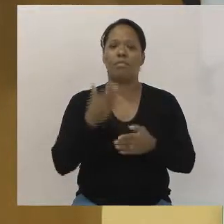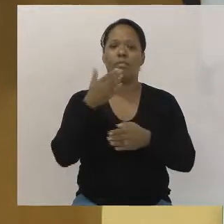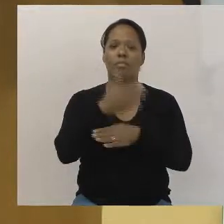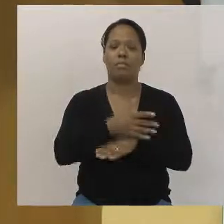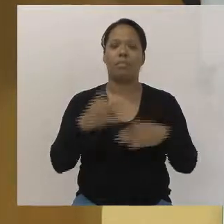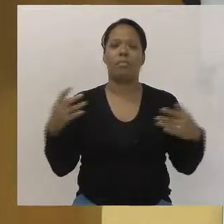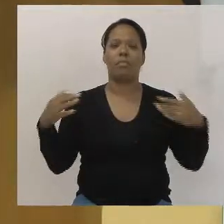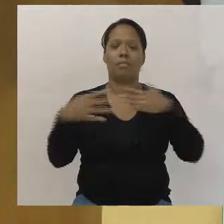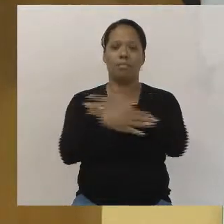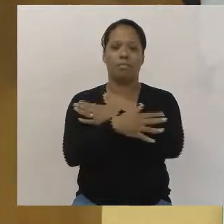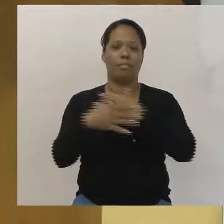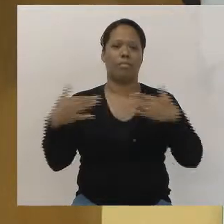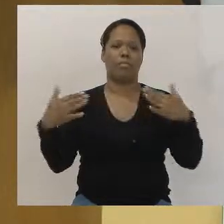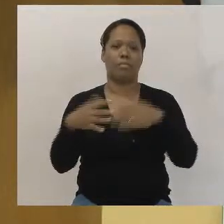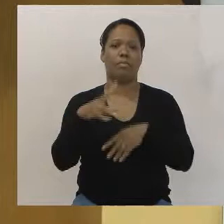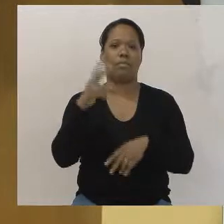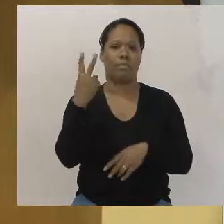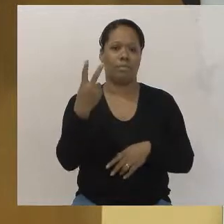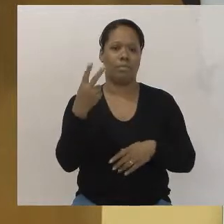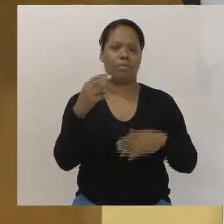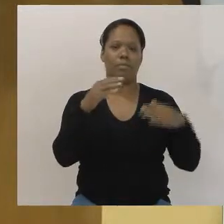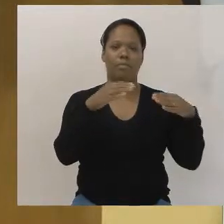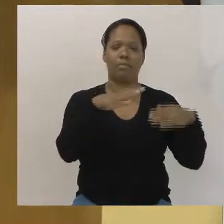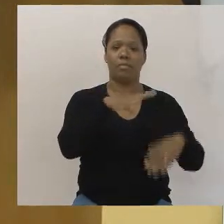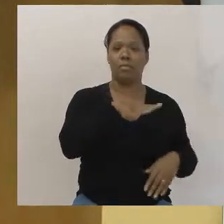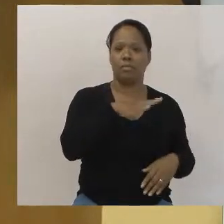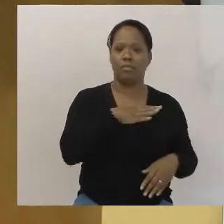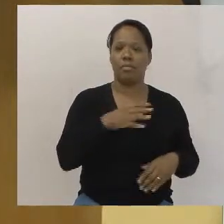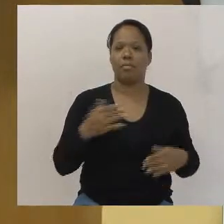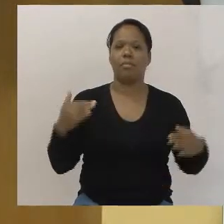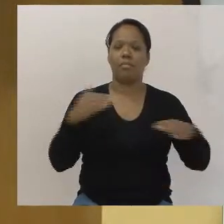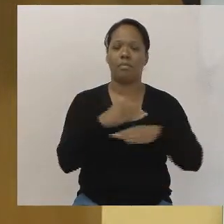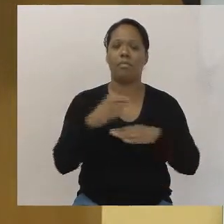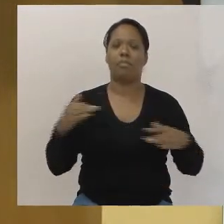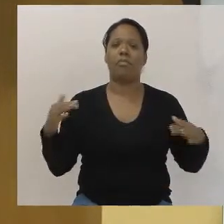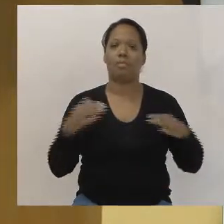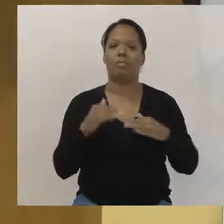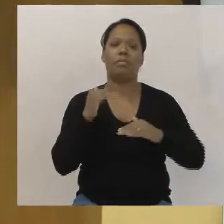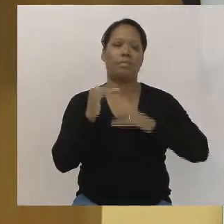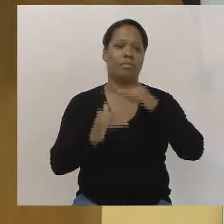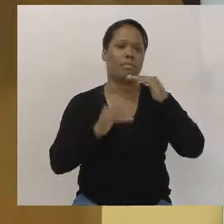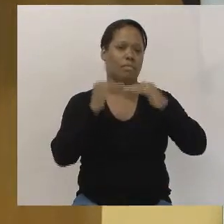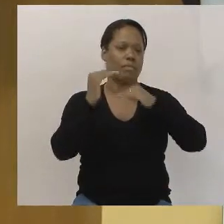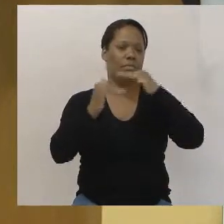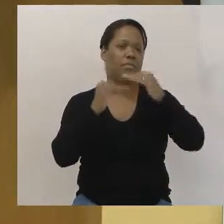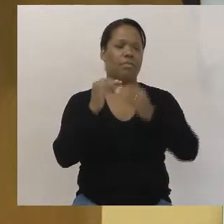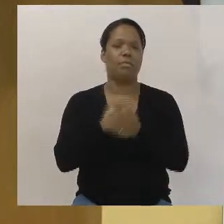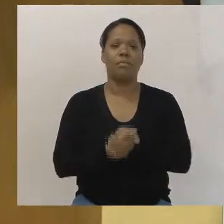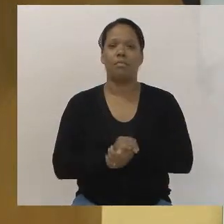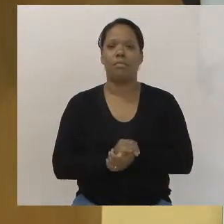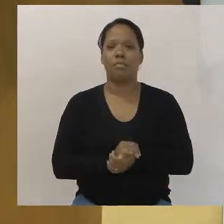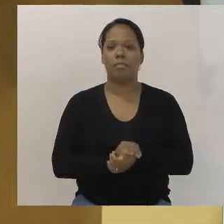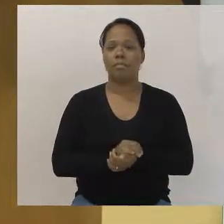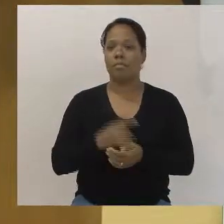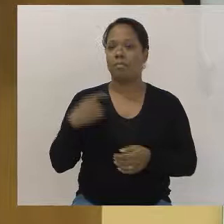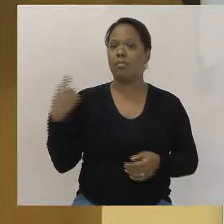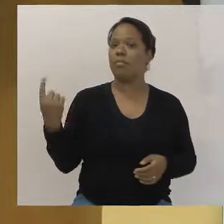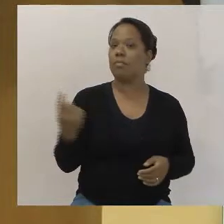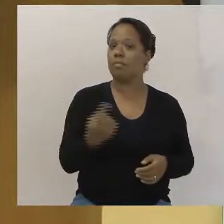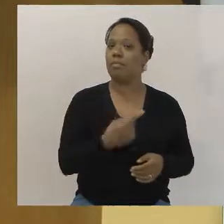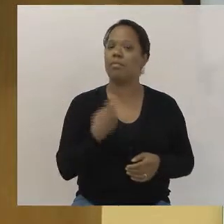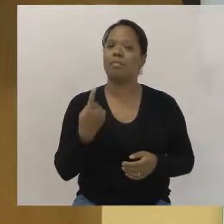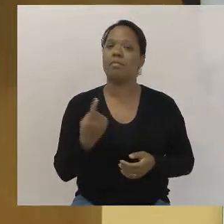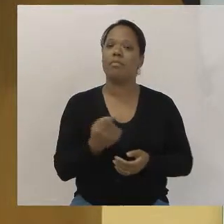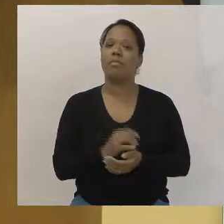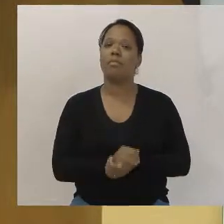interligação dessas duas cidades porque além de levar desenvolvimento por onde a estrada passa vai fazer com que a gente tenha